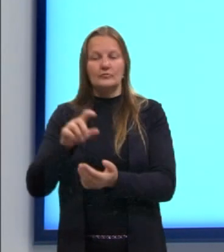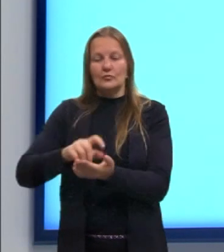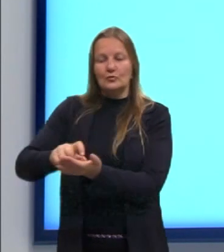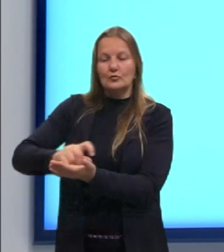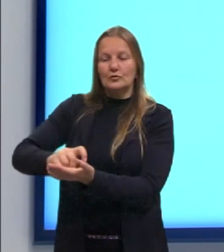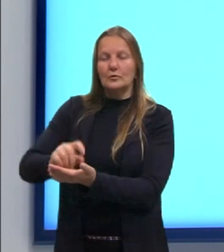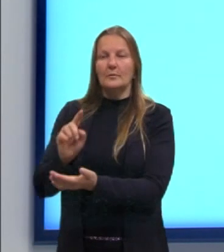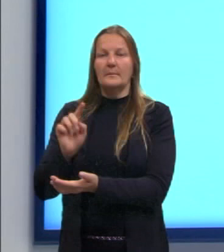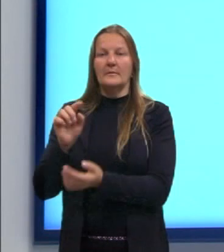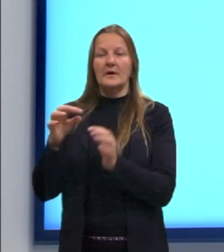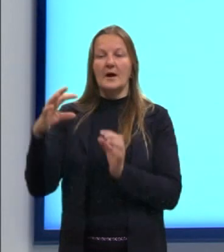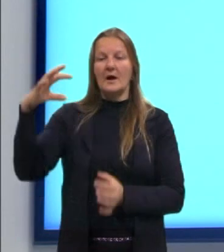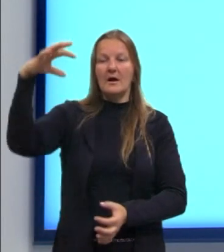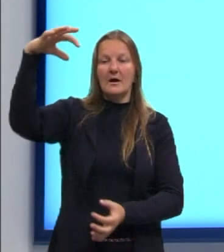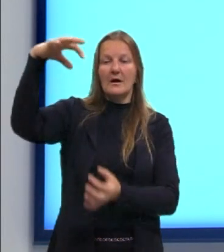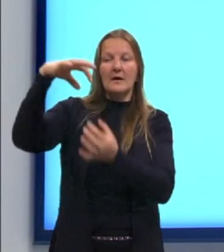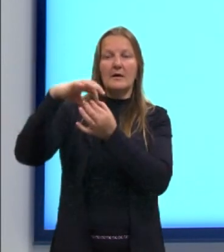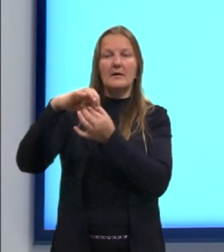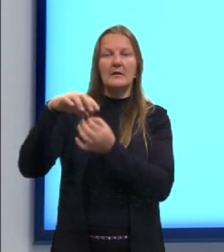aquele clique.